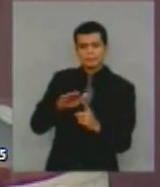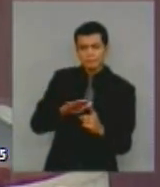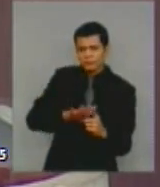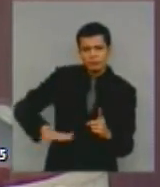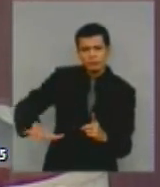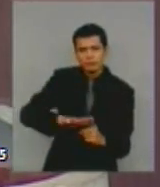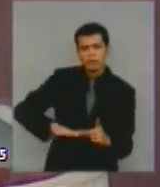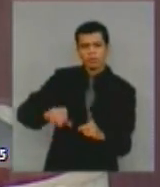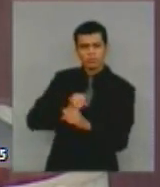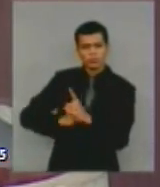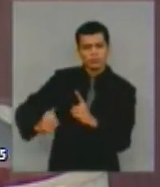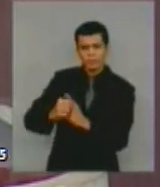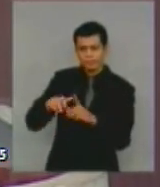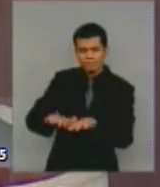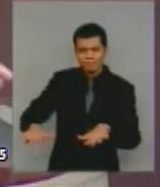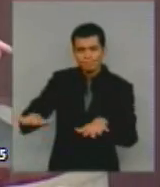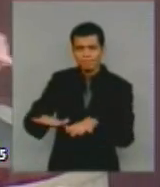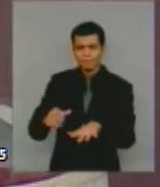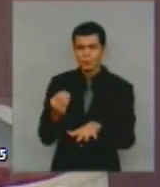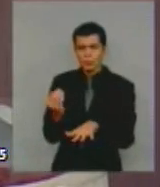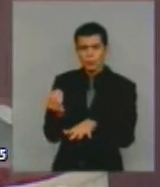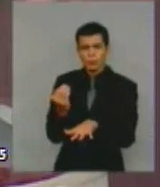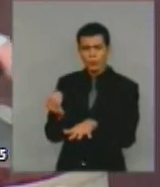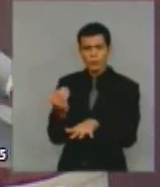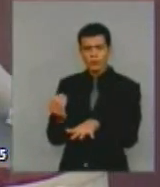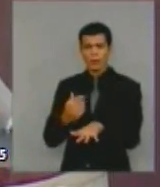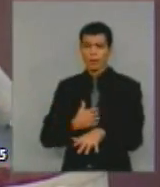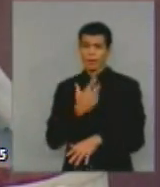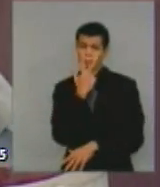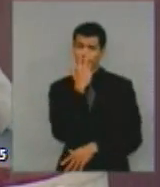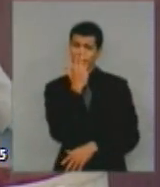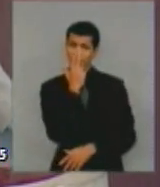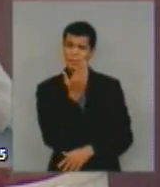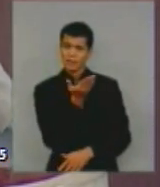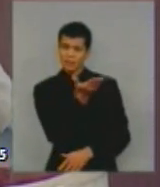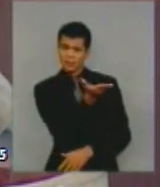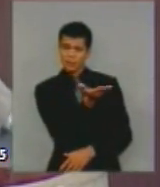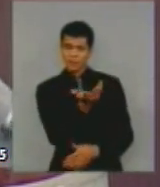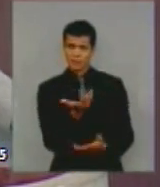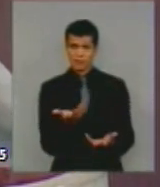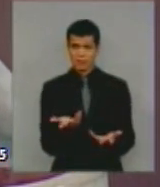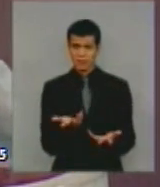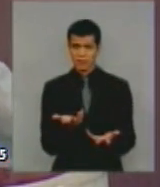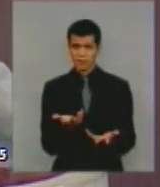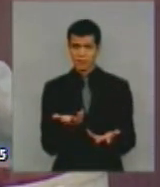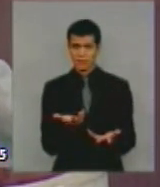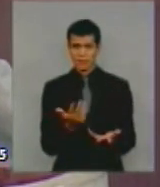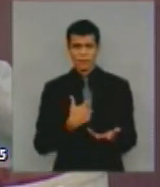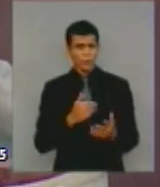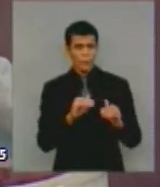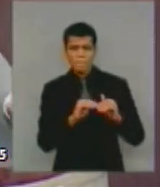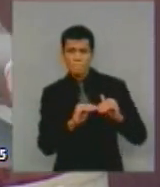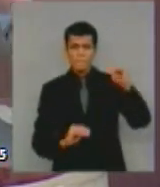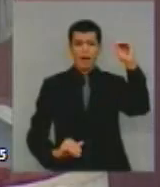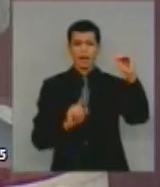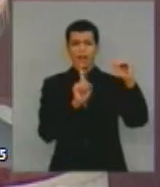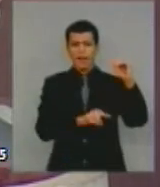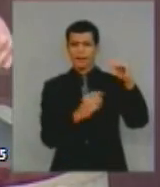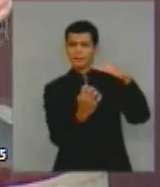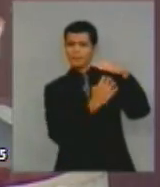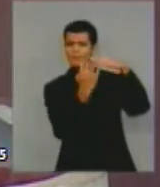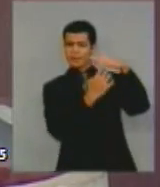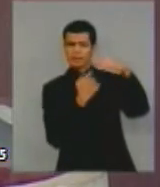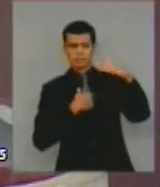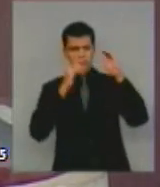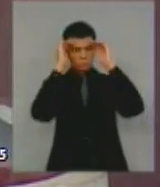Nessa disputa entre Davi e Golias, lamentavelmente, quem está levando a melhor tem sido Golias, e não Davi, porque quem